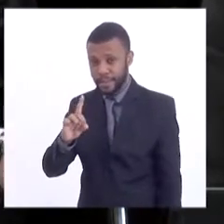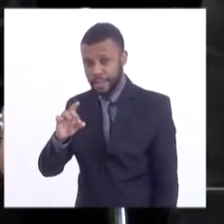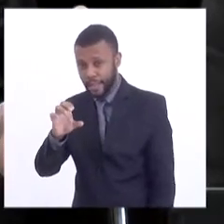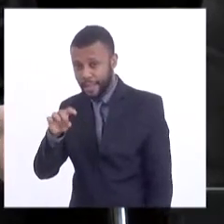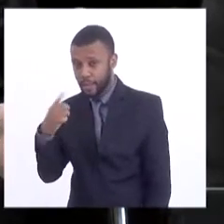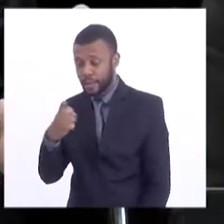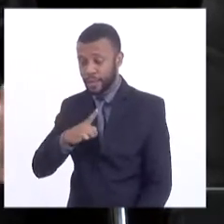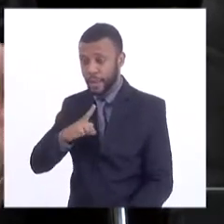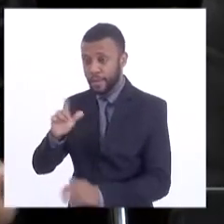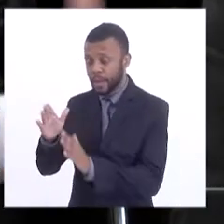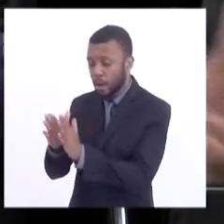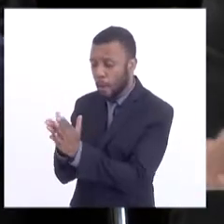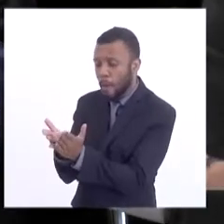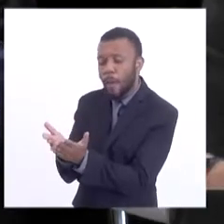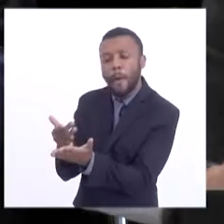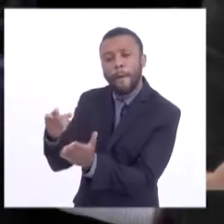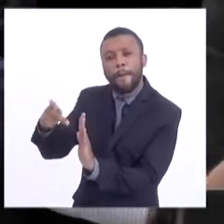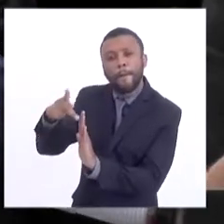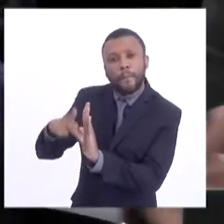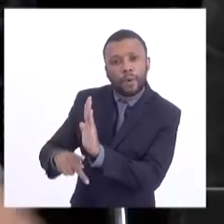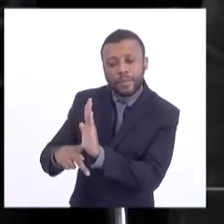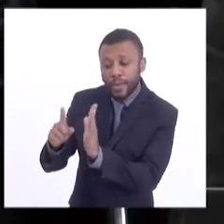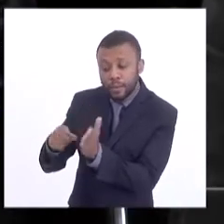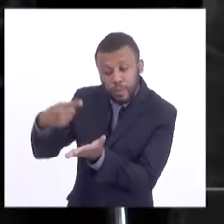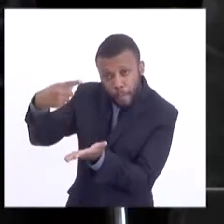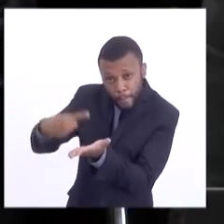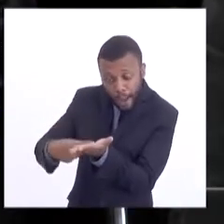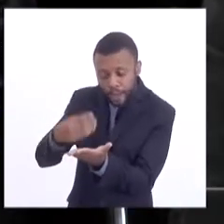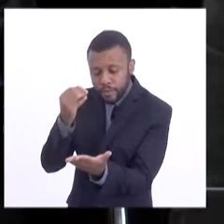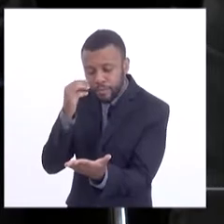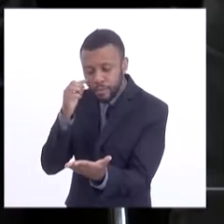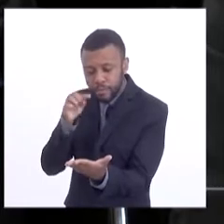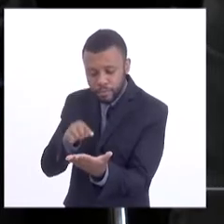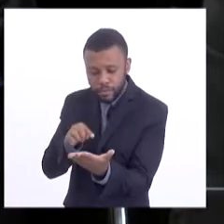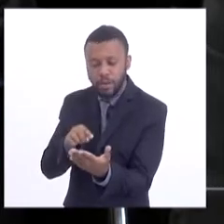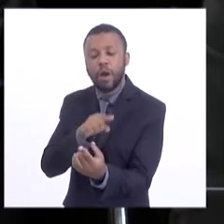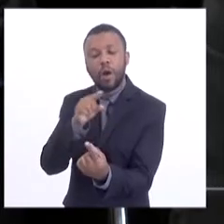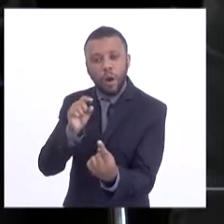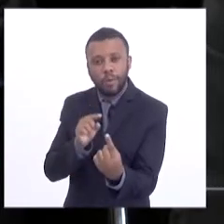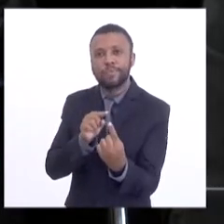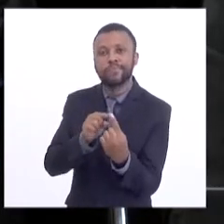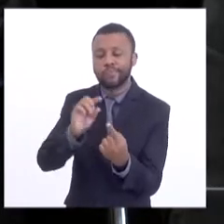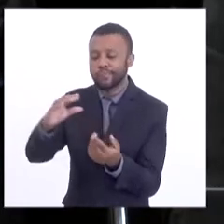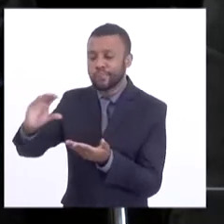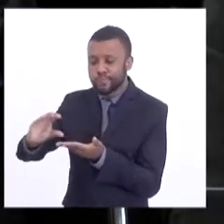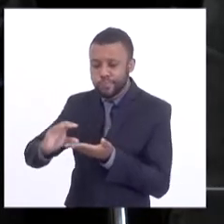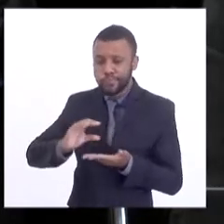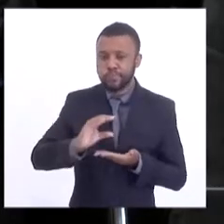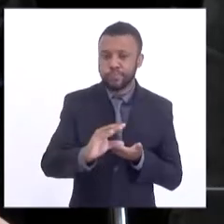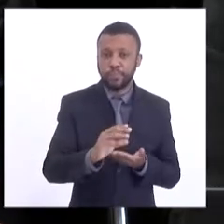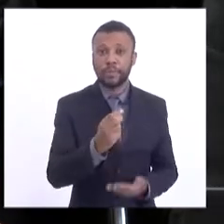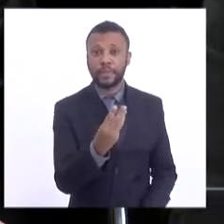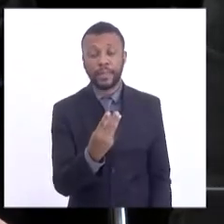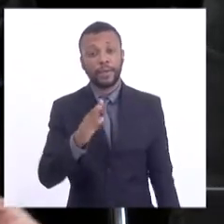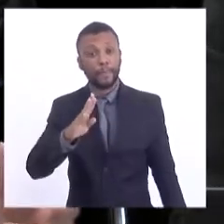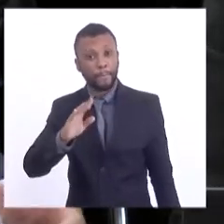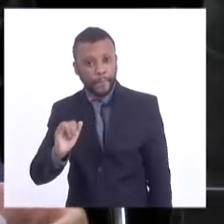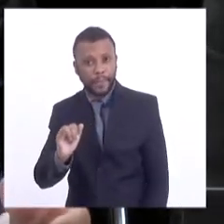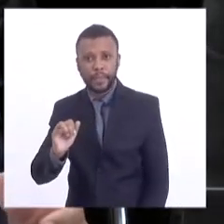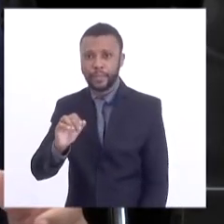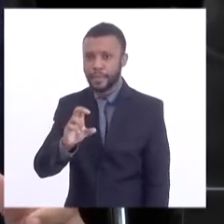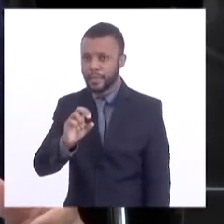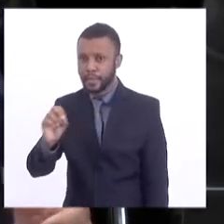do pacto e joga orçamento ali que são esses três b500 que nós colocamos no ano